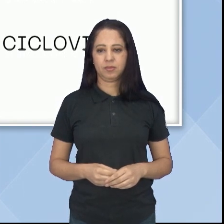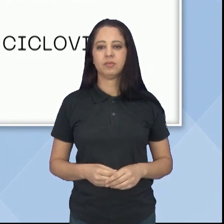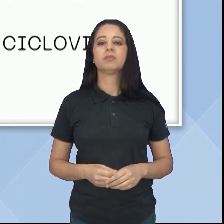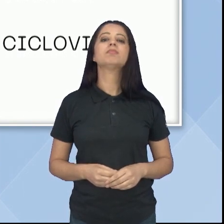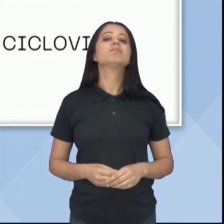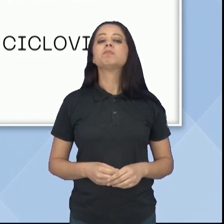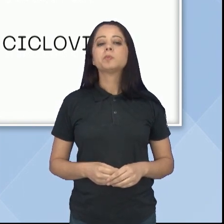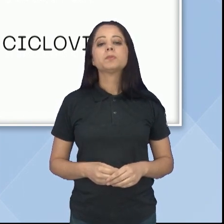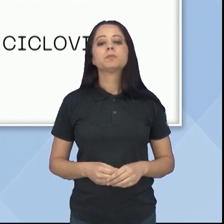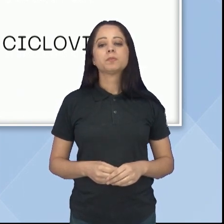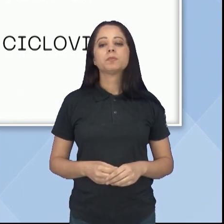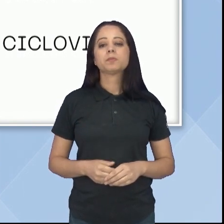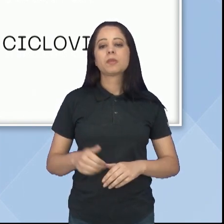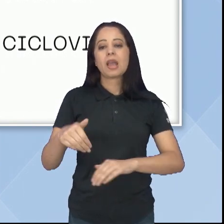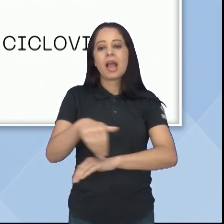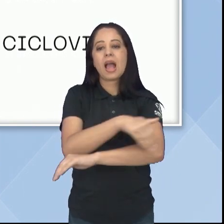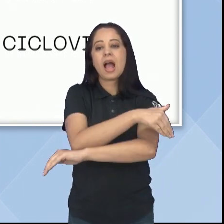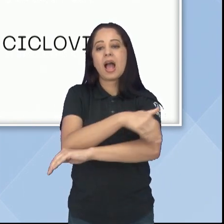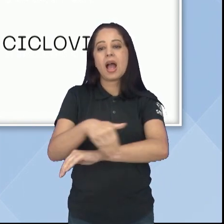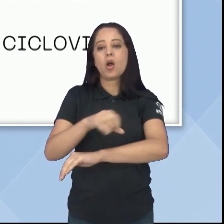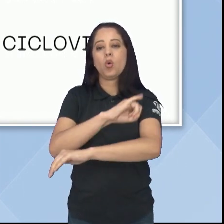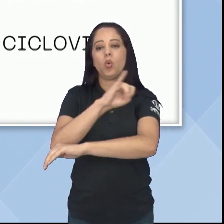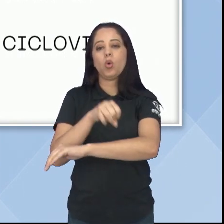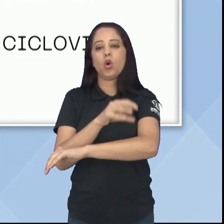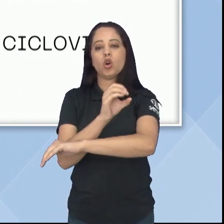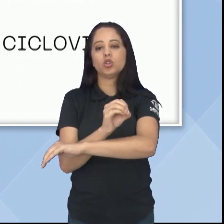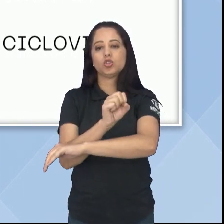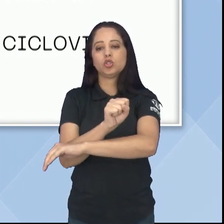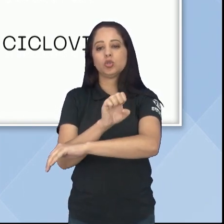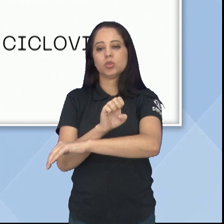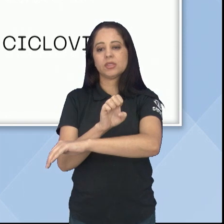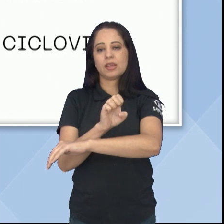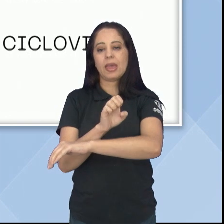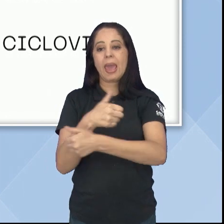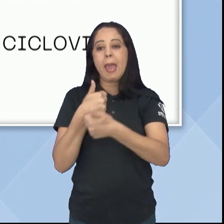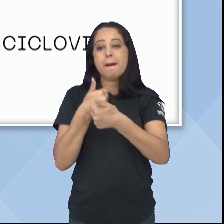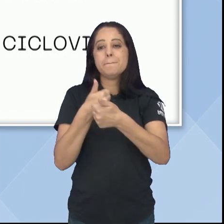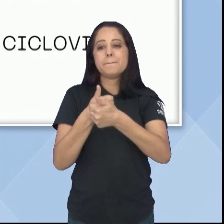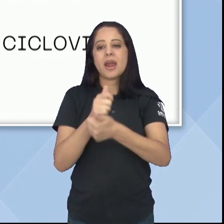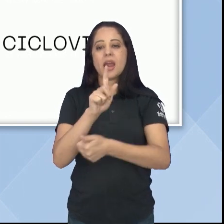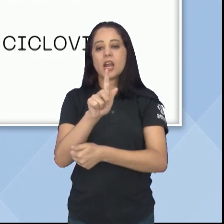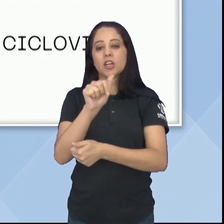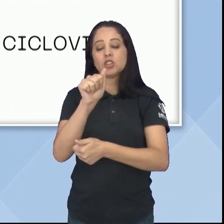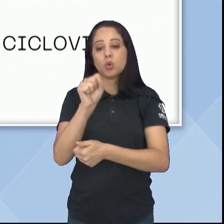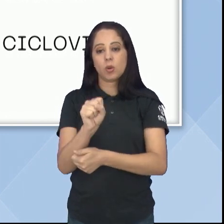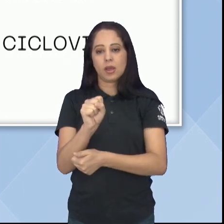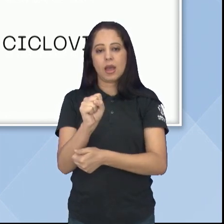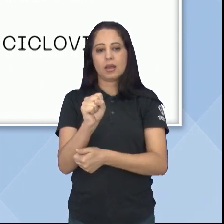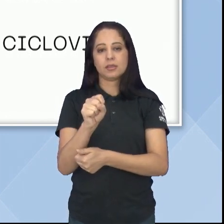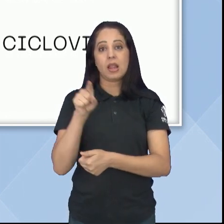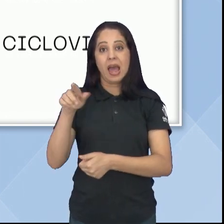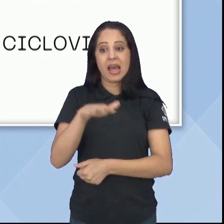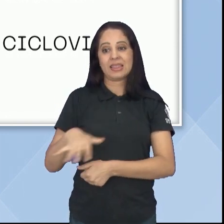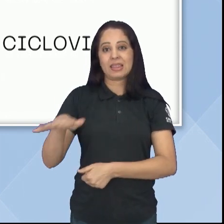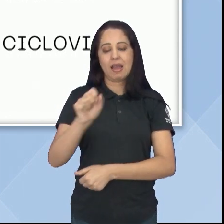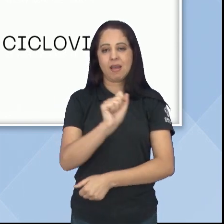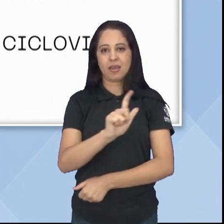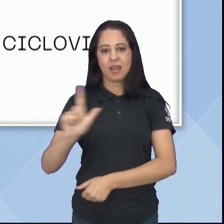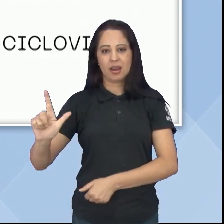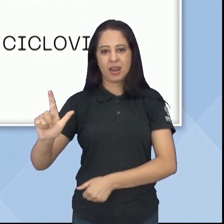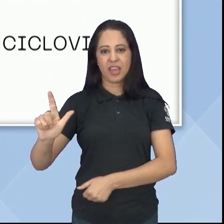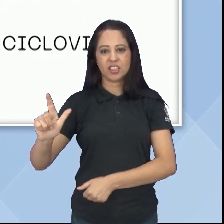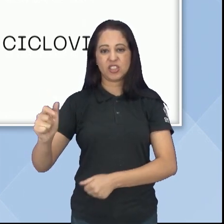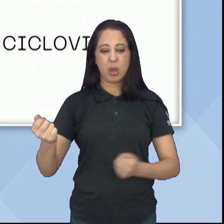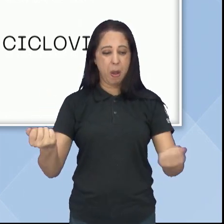Agora vamos para a estrada que liga a rotatória do Gás ao campus de São José, na região leste. Sem roçada, um